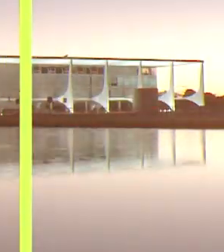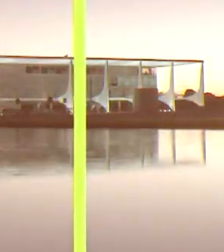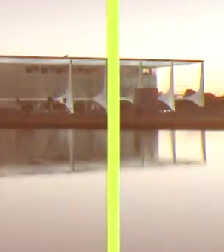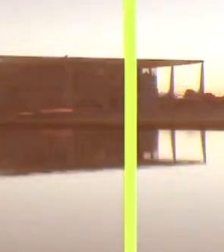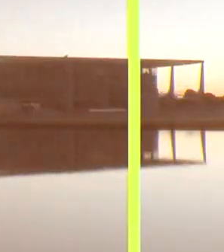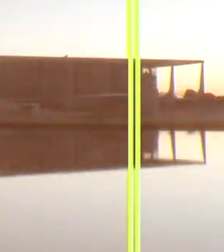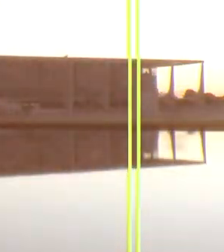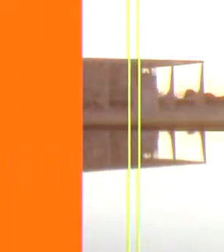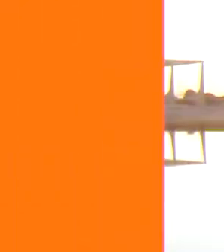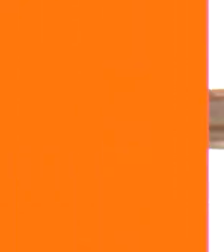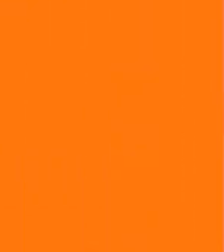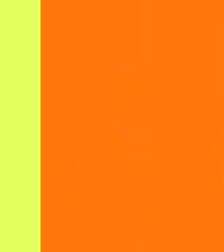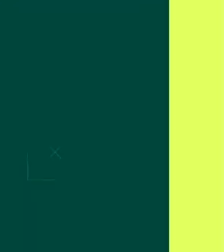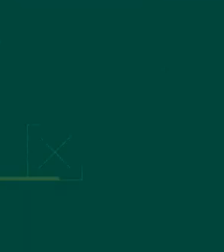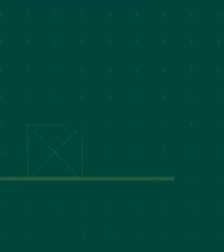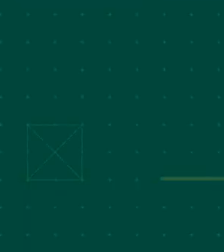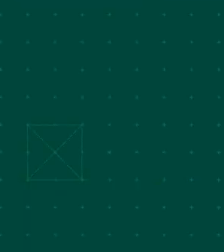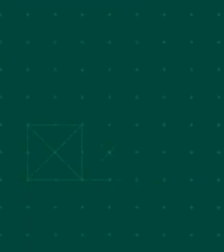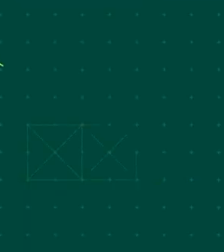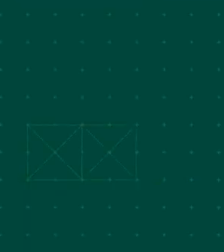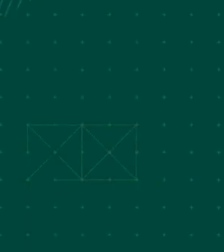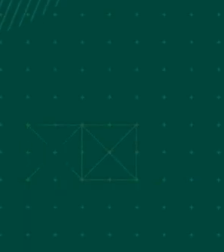E aí